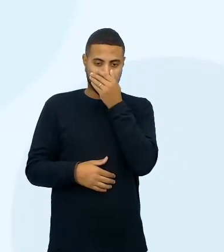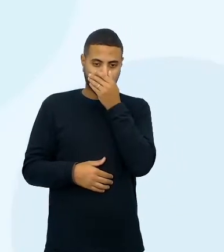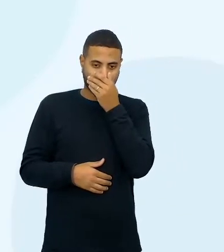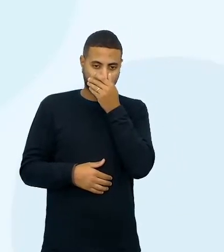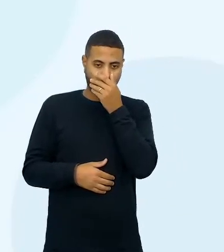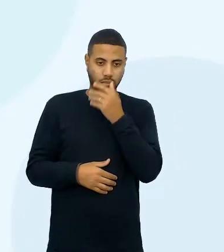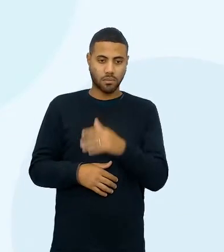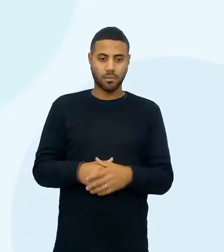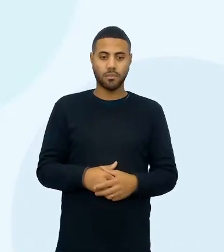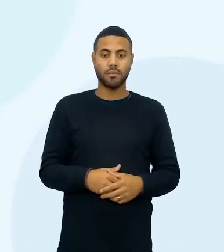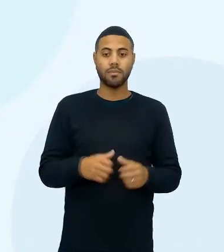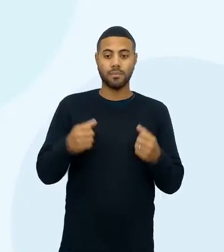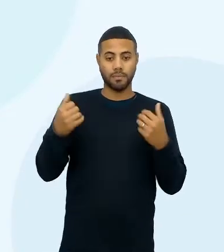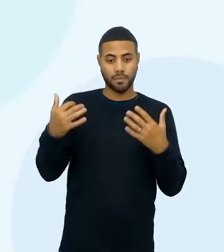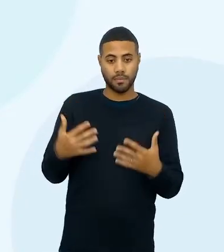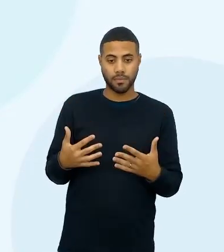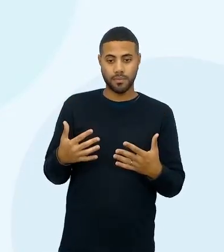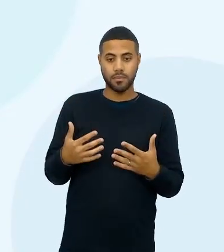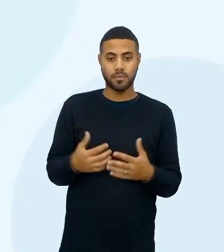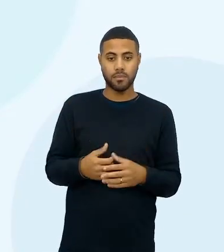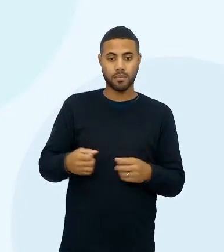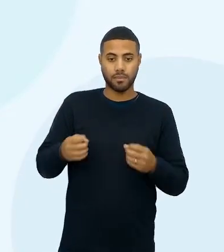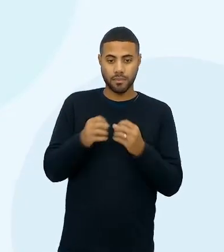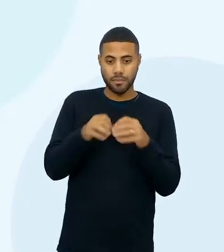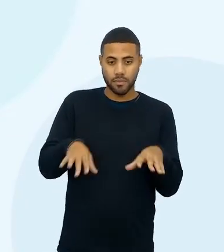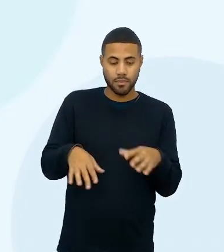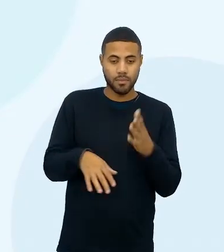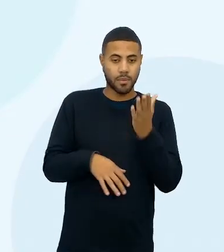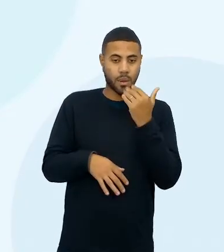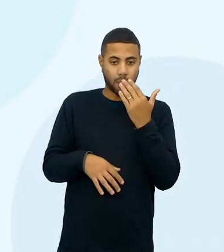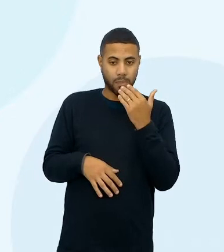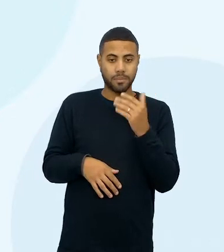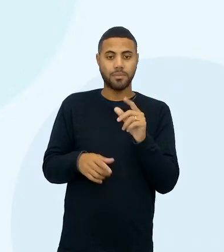alimentos, meu povo, olha só, nós temos